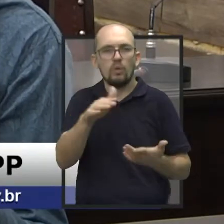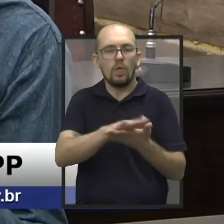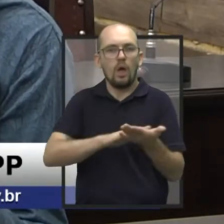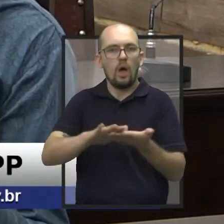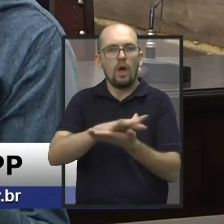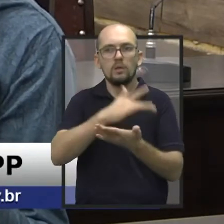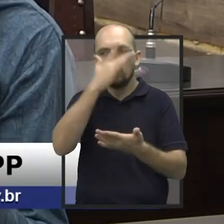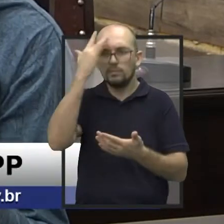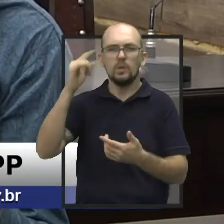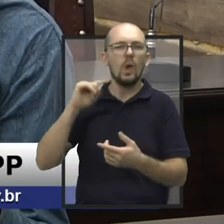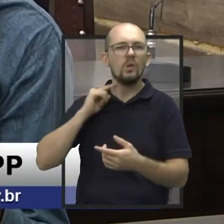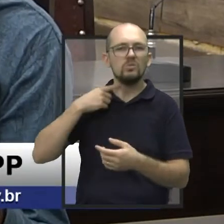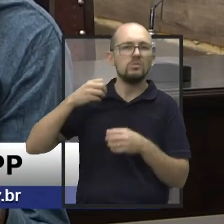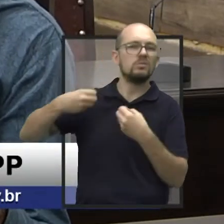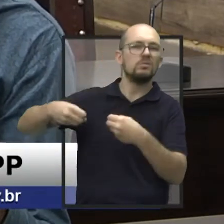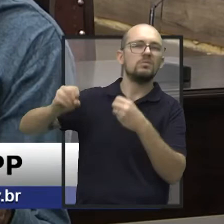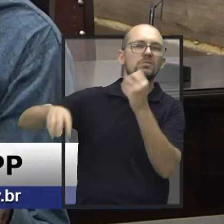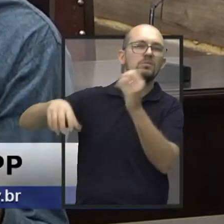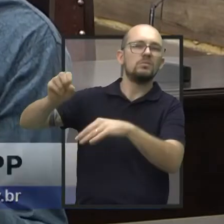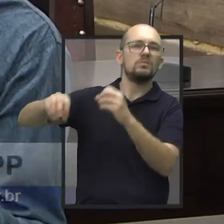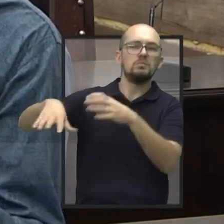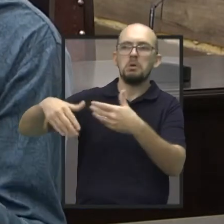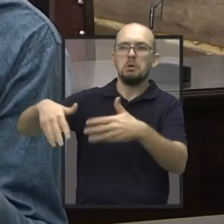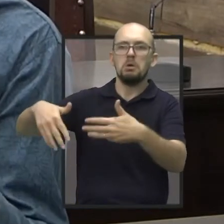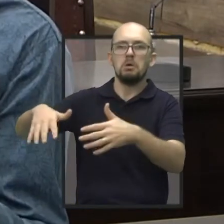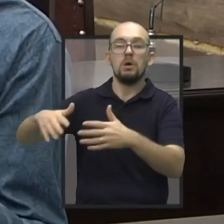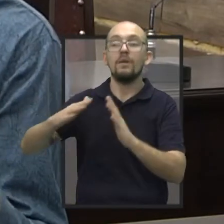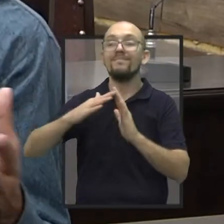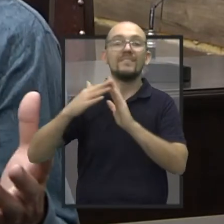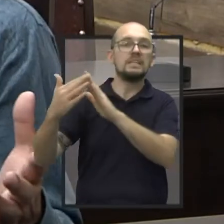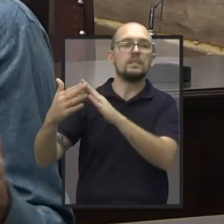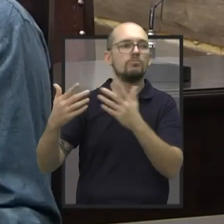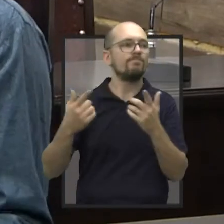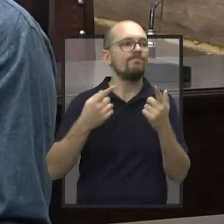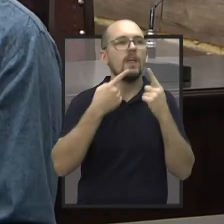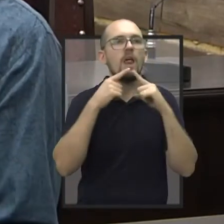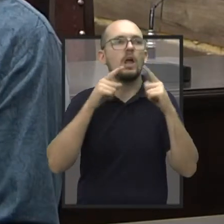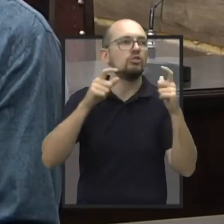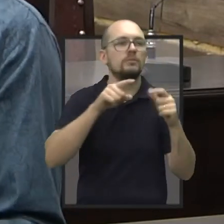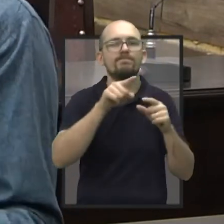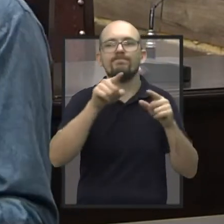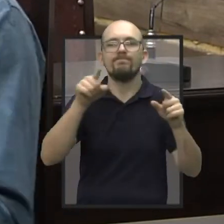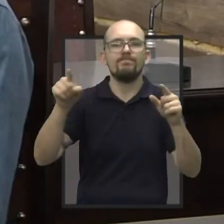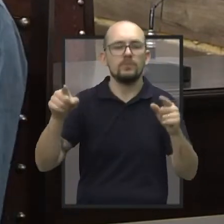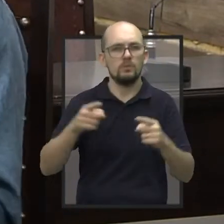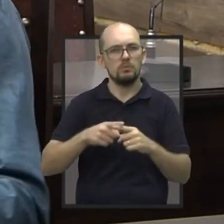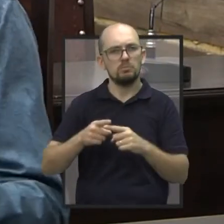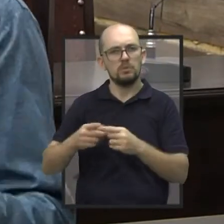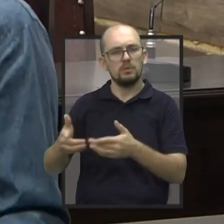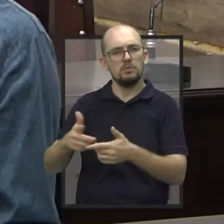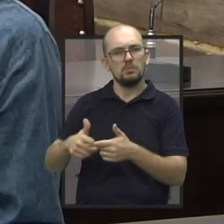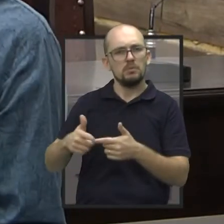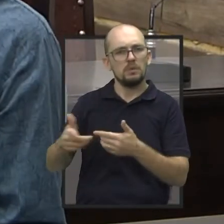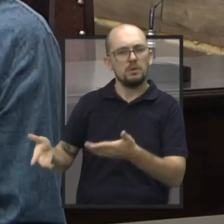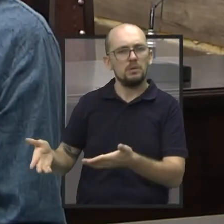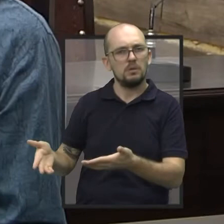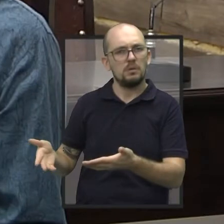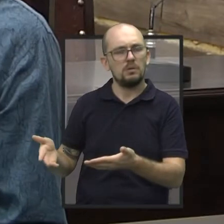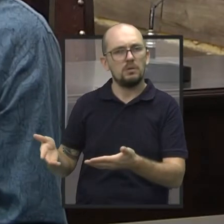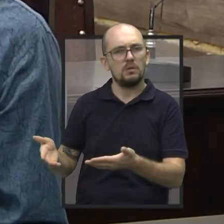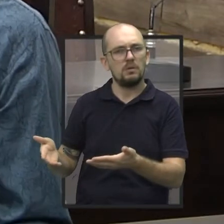com o seu terreno sujo, enfim, criando problemas aí a vizinhos, enfim, a população, porque está com esse problema da